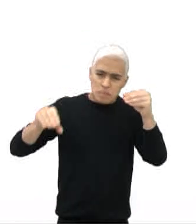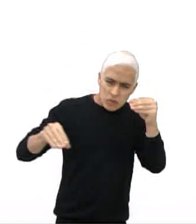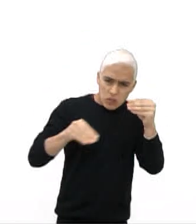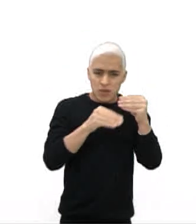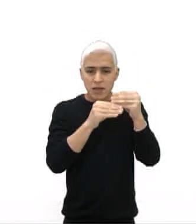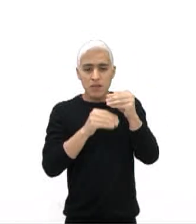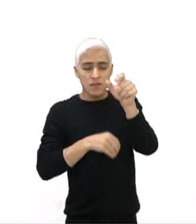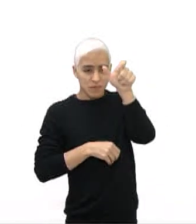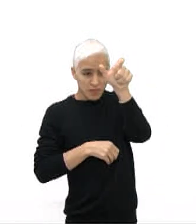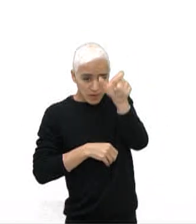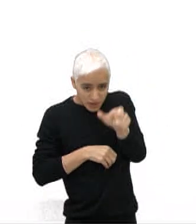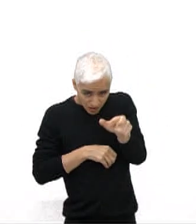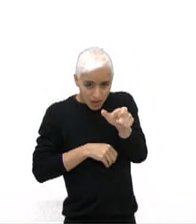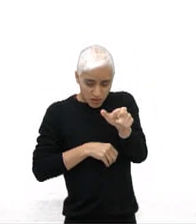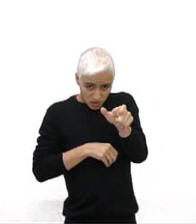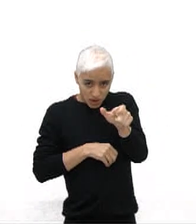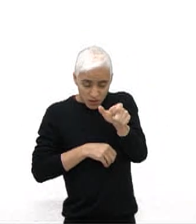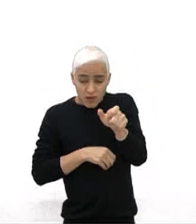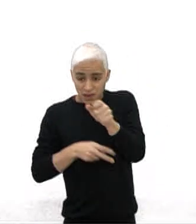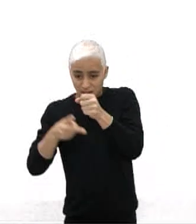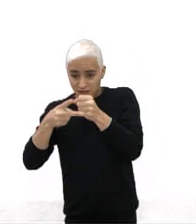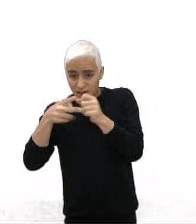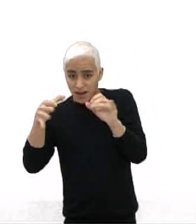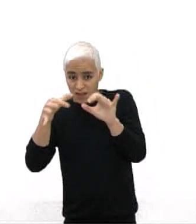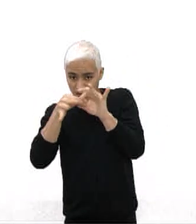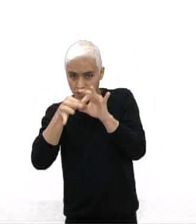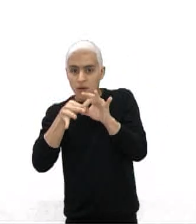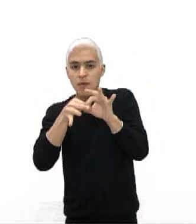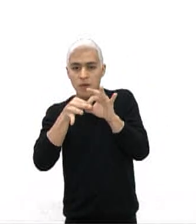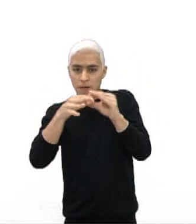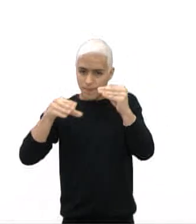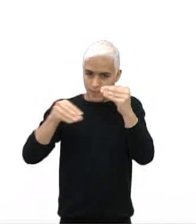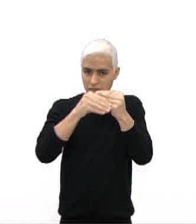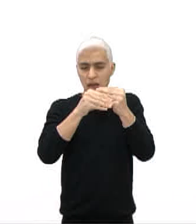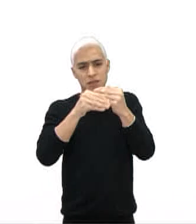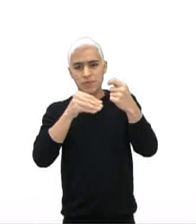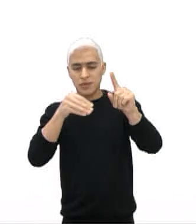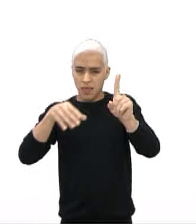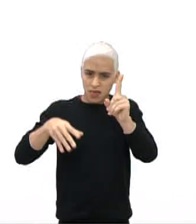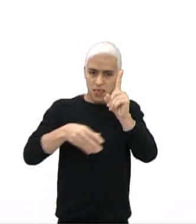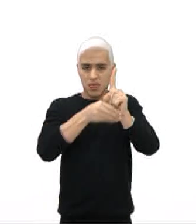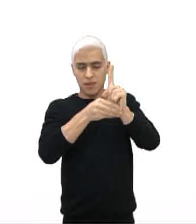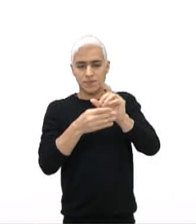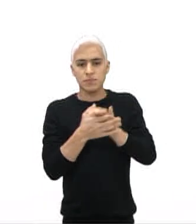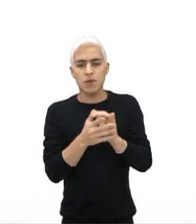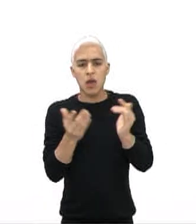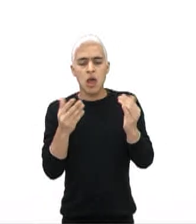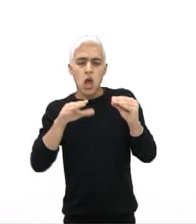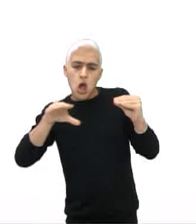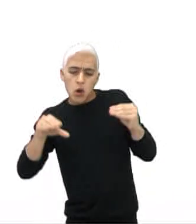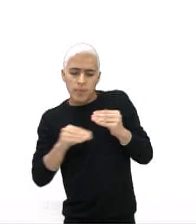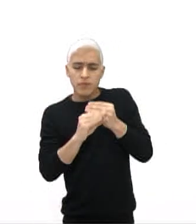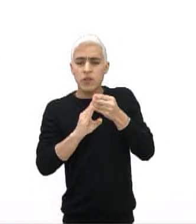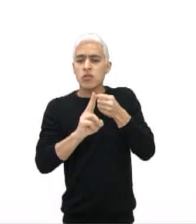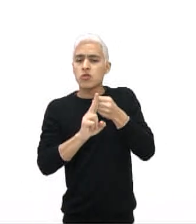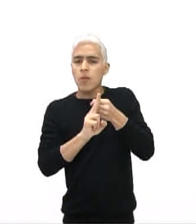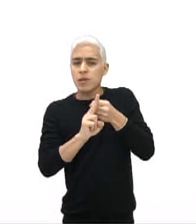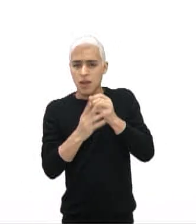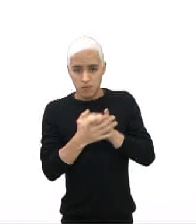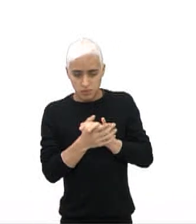com sujeito. Lembram? Predicativa vai ter o sujeito, tá? Completivas nominais vão complementar